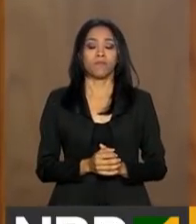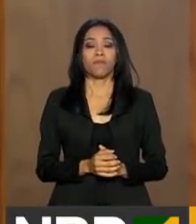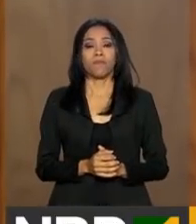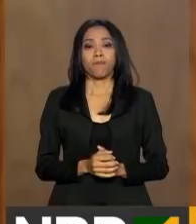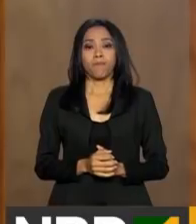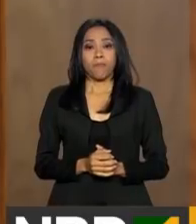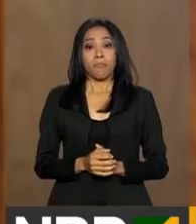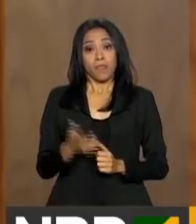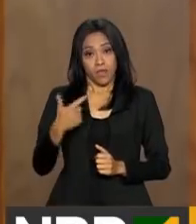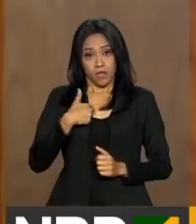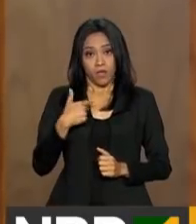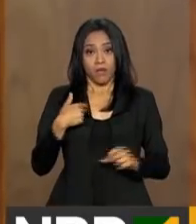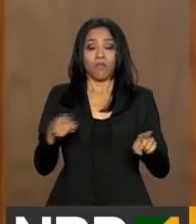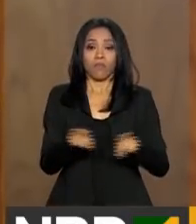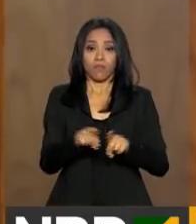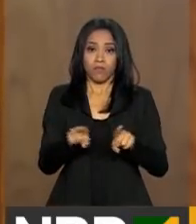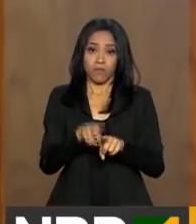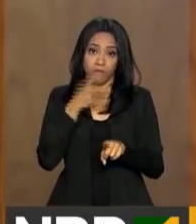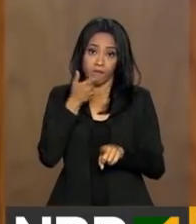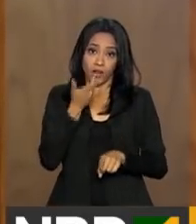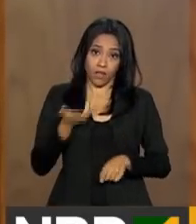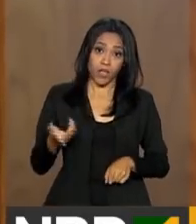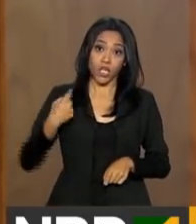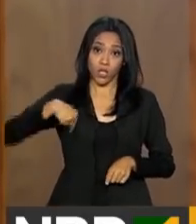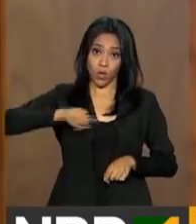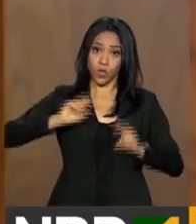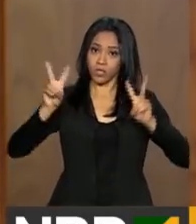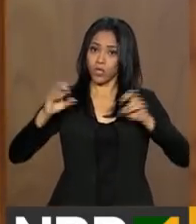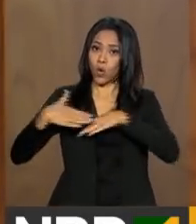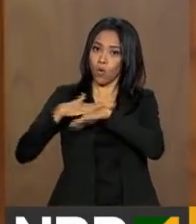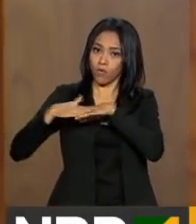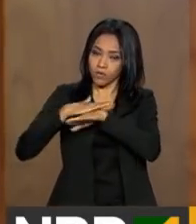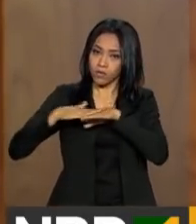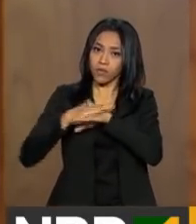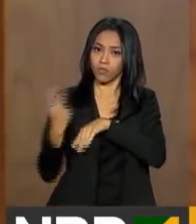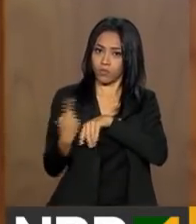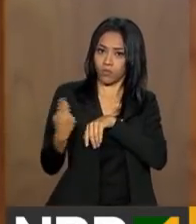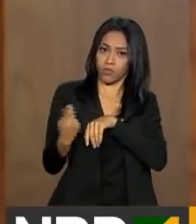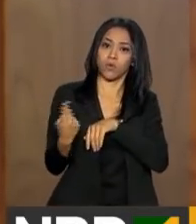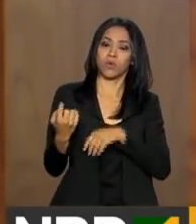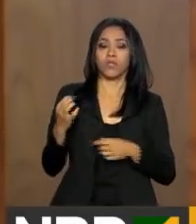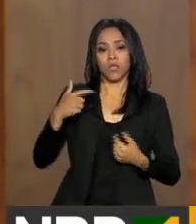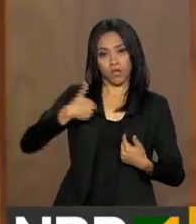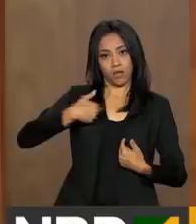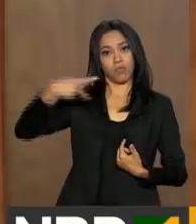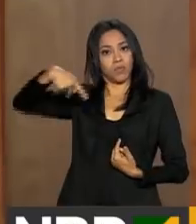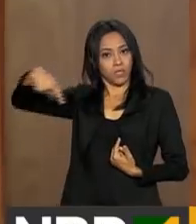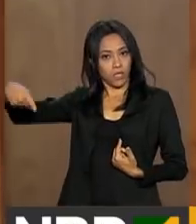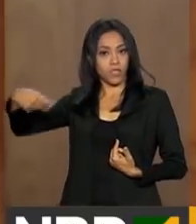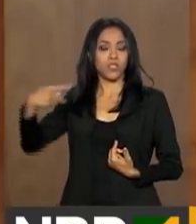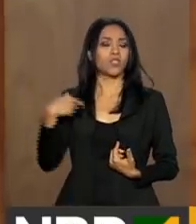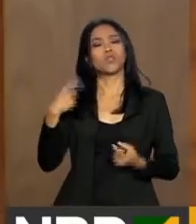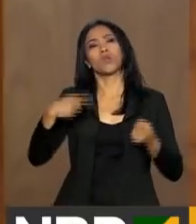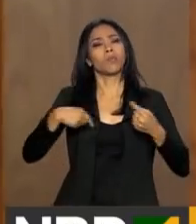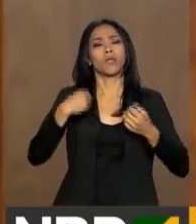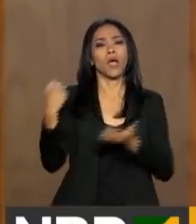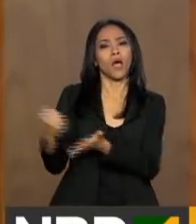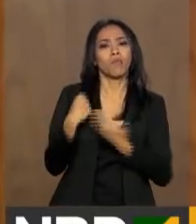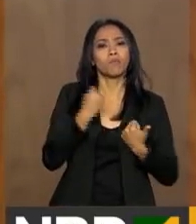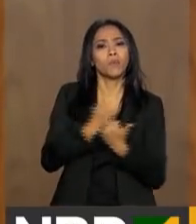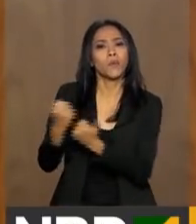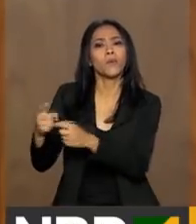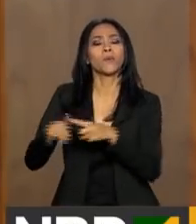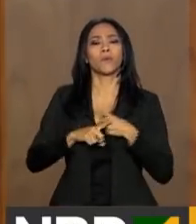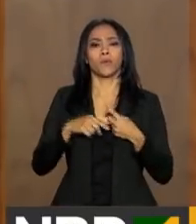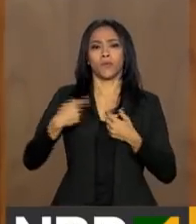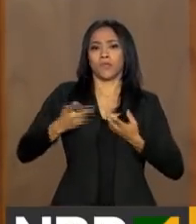Devo dizer também que conversamos, eu e o presidente Piñera, sobre cooperação em defesa, em ciência